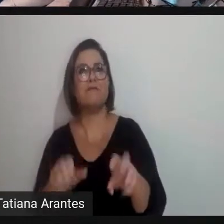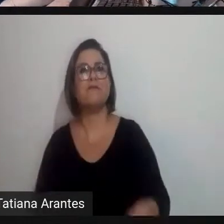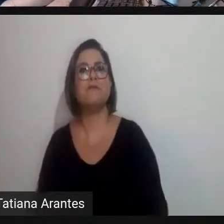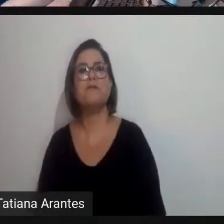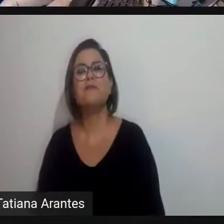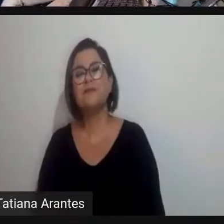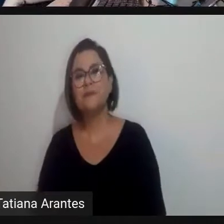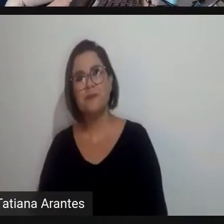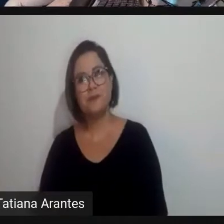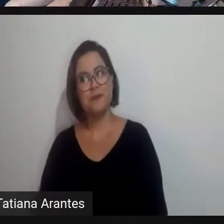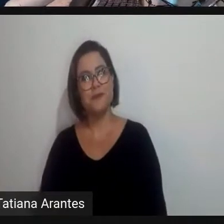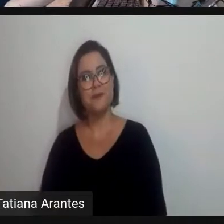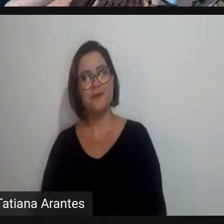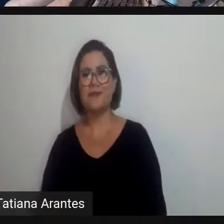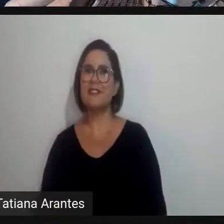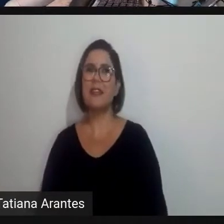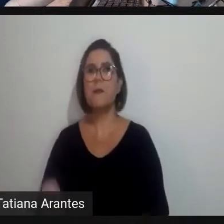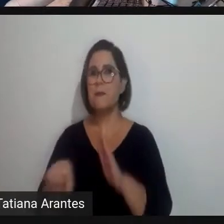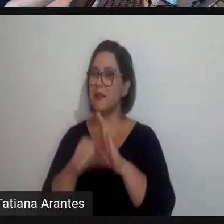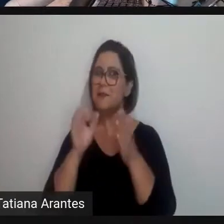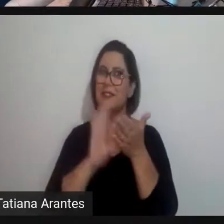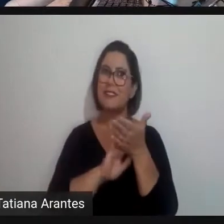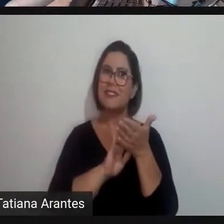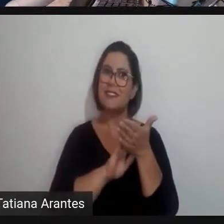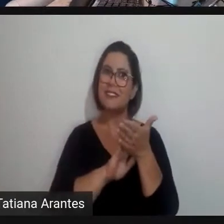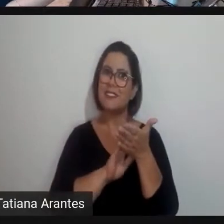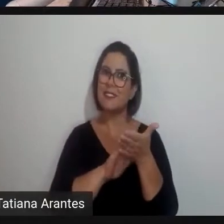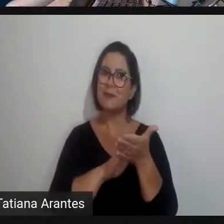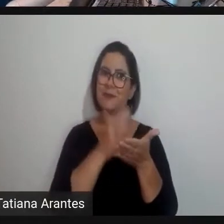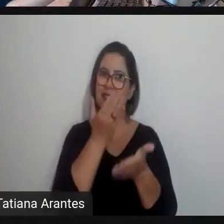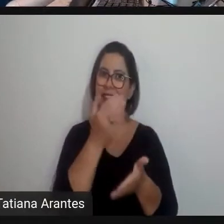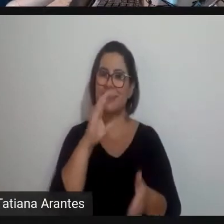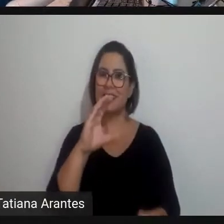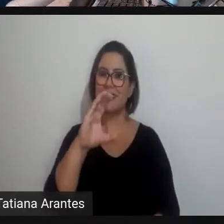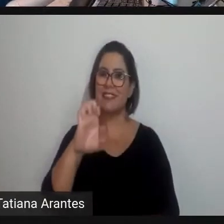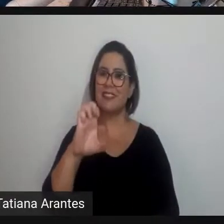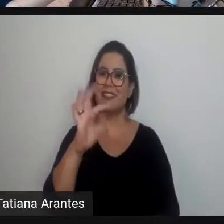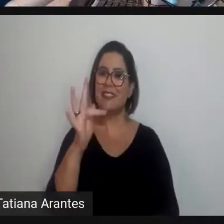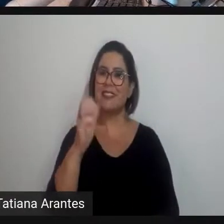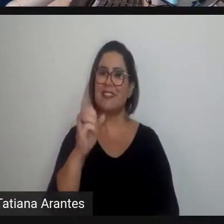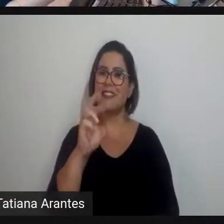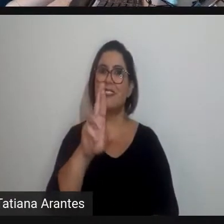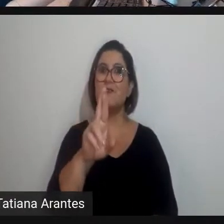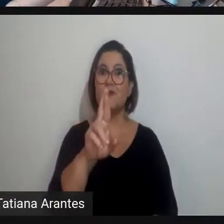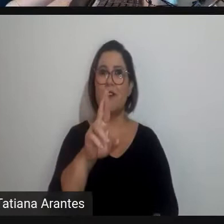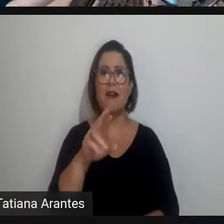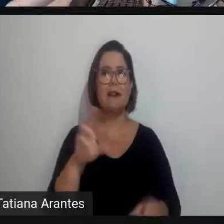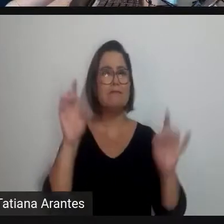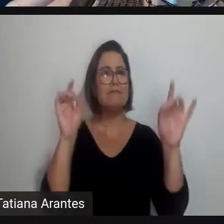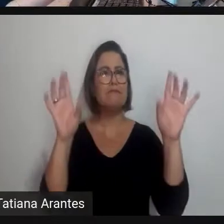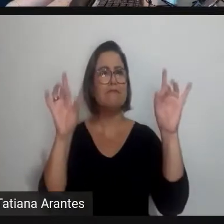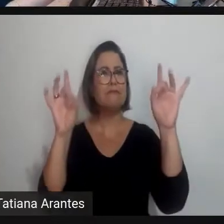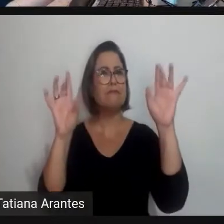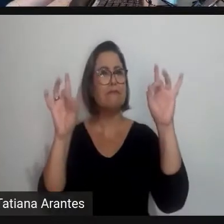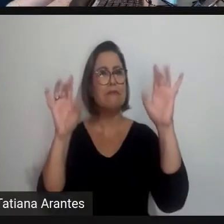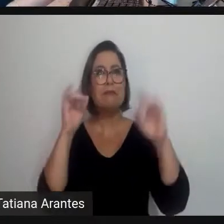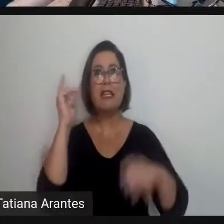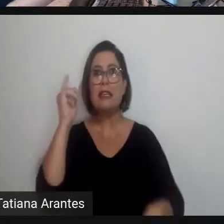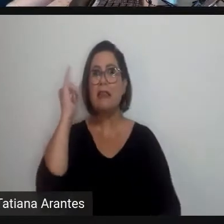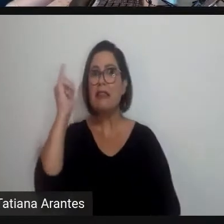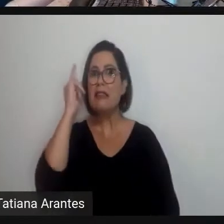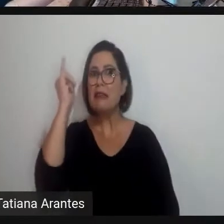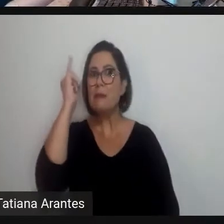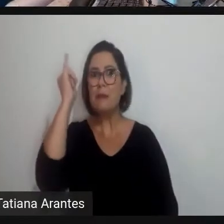quero parabenizar o CEFOR por essa live, porque é extremamente importante esse